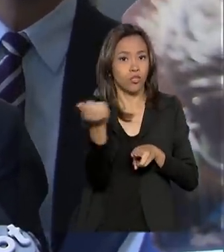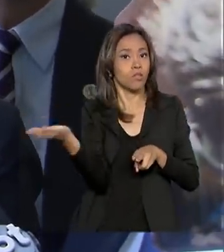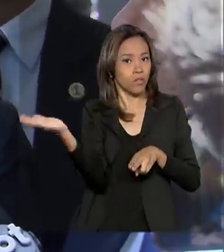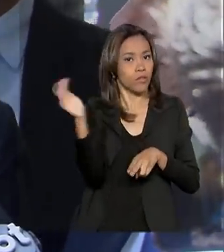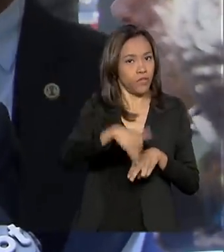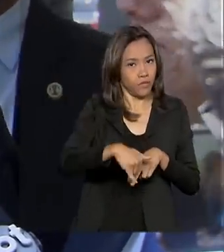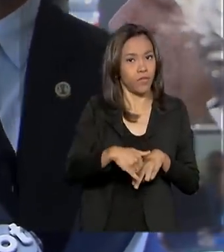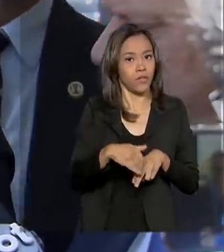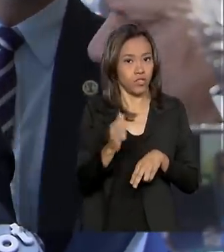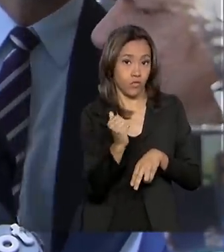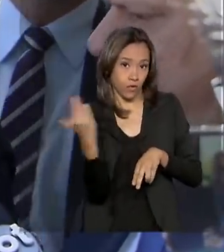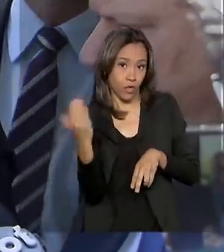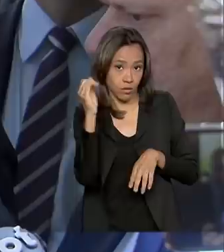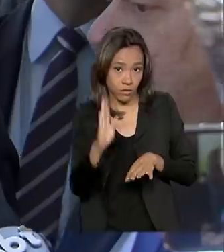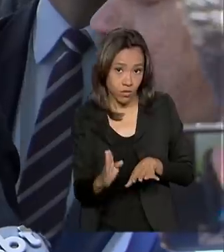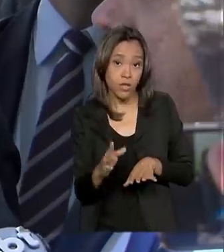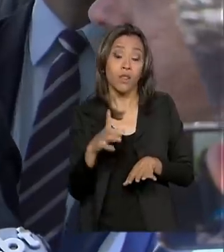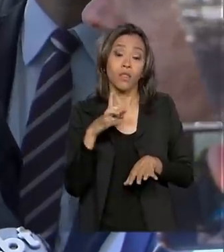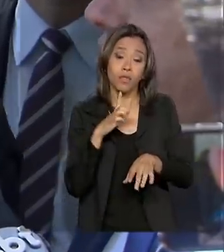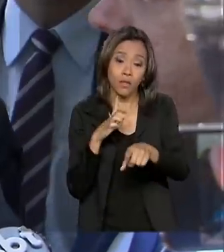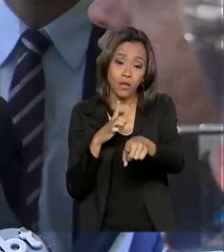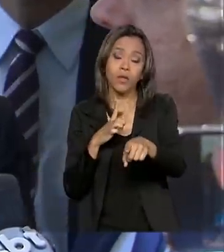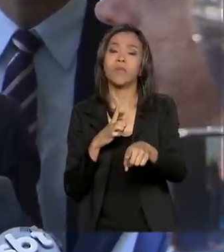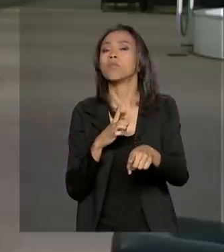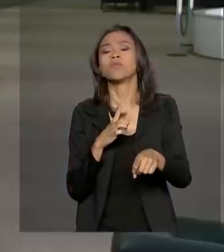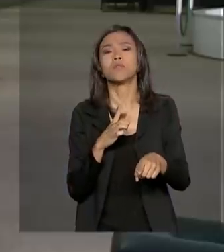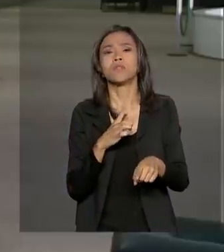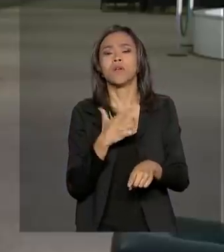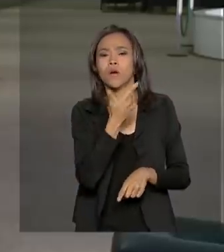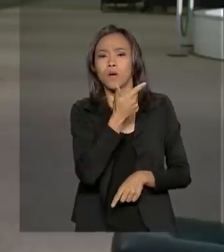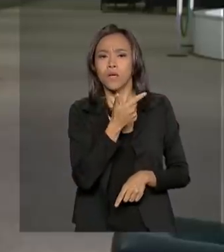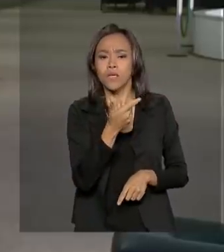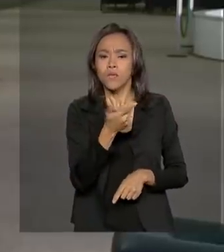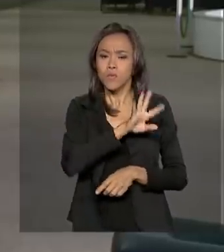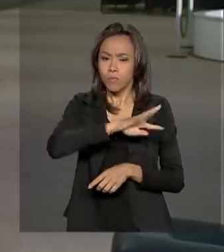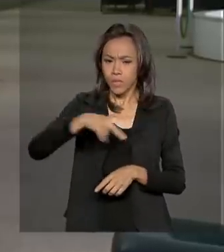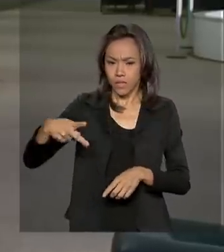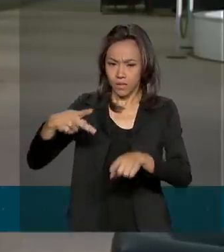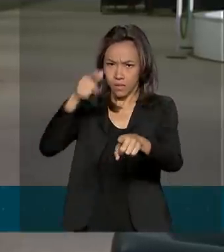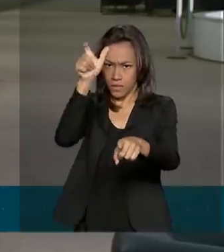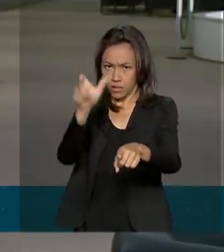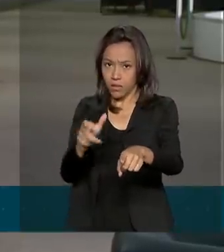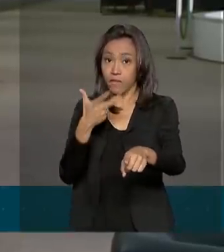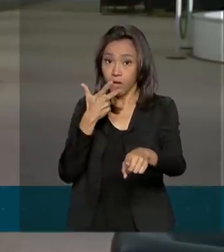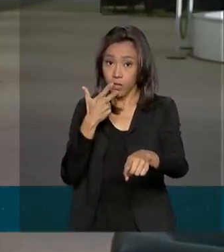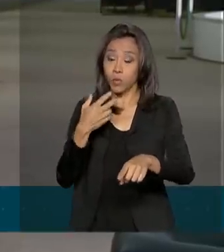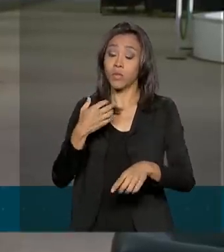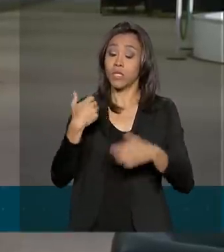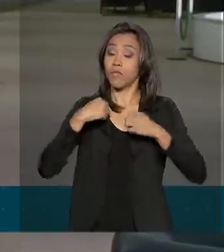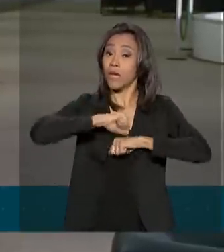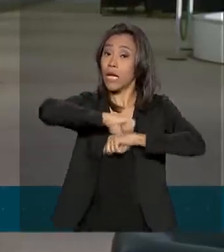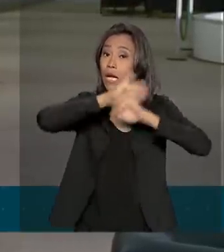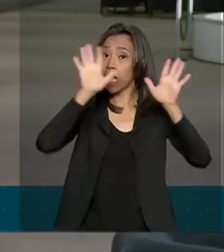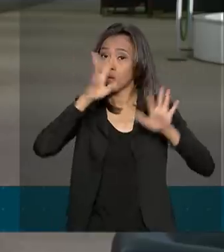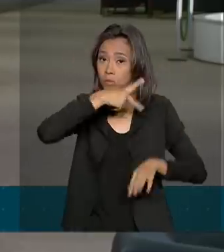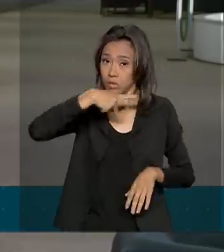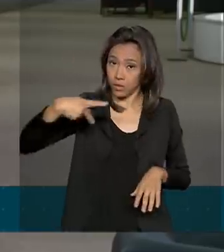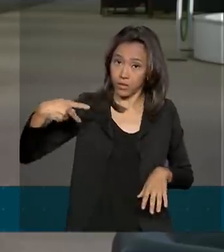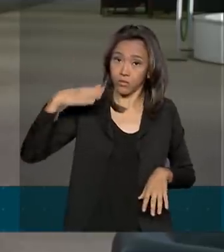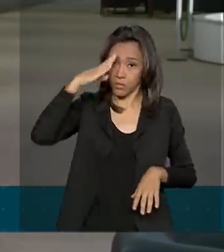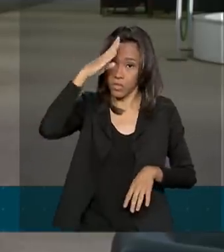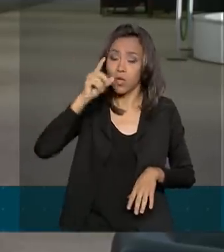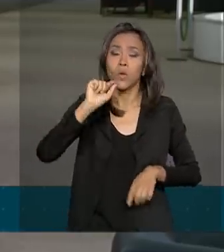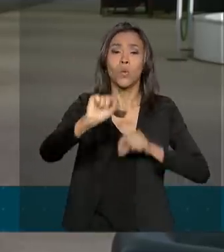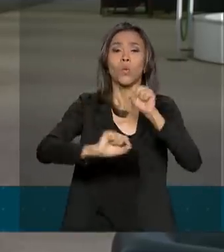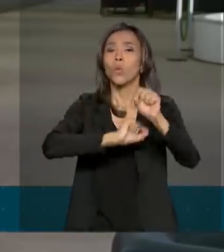temos aqui o ferroeste fiol e até origina o presidente deixou claro que está trabalhando em uma solução para reduzir o preço